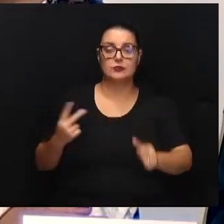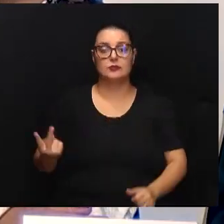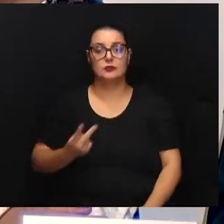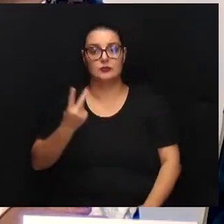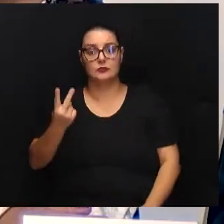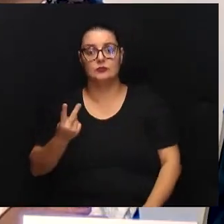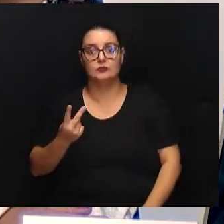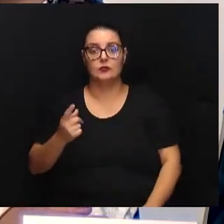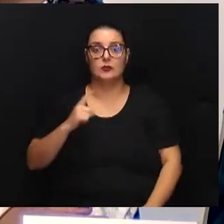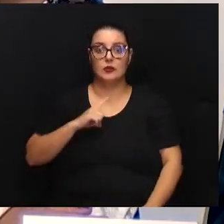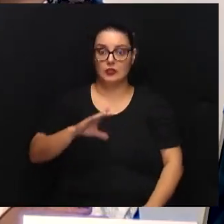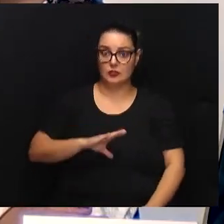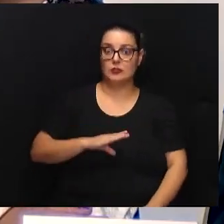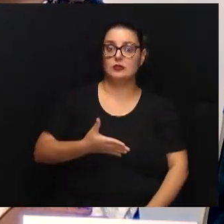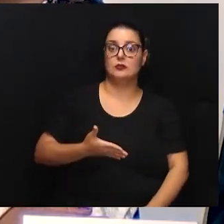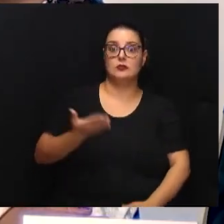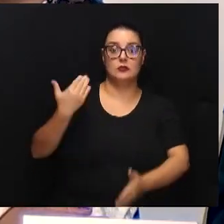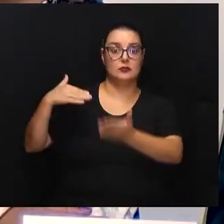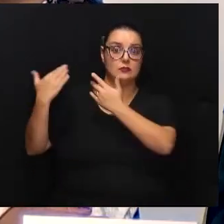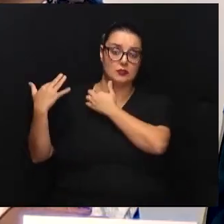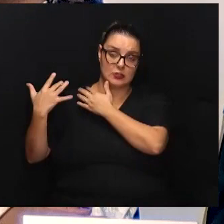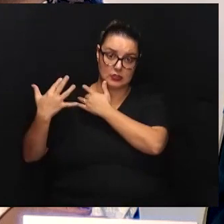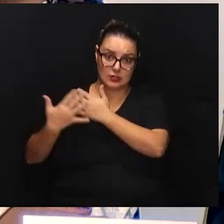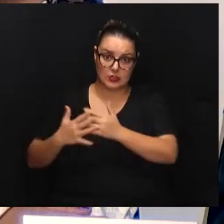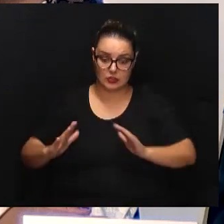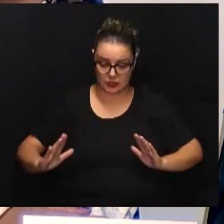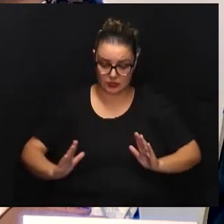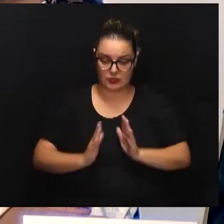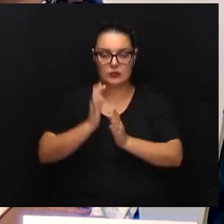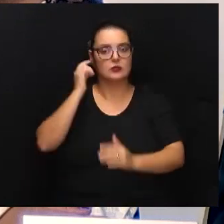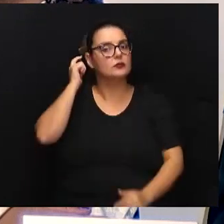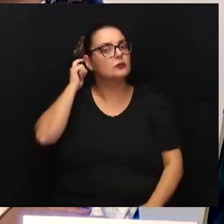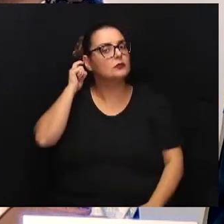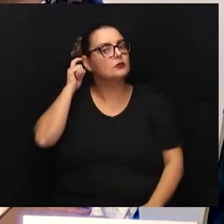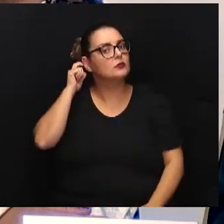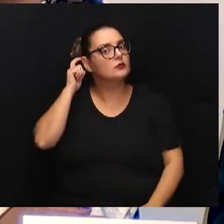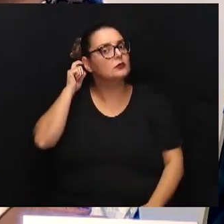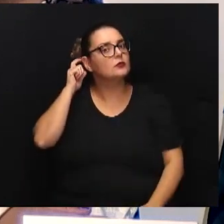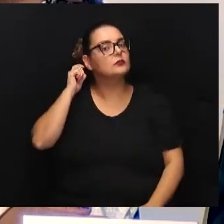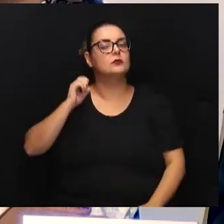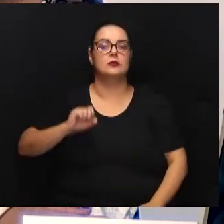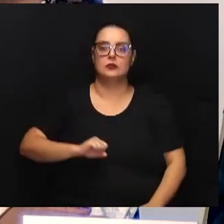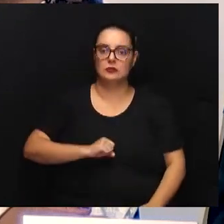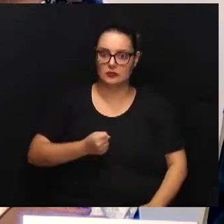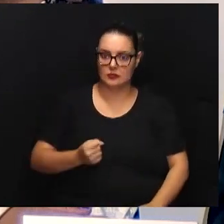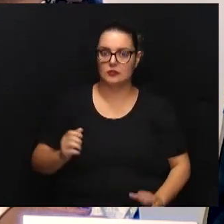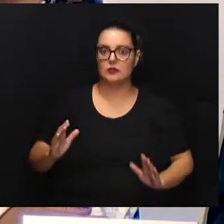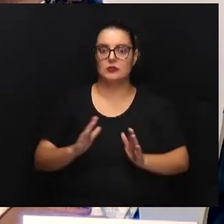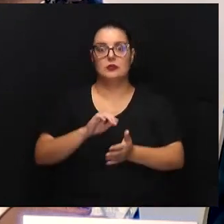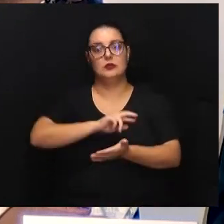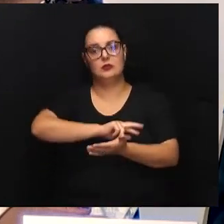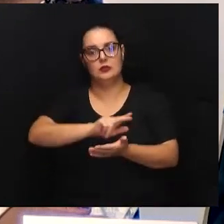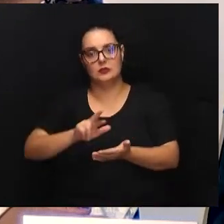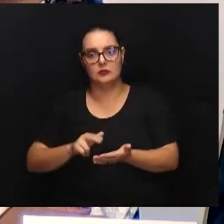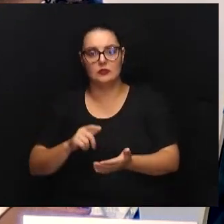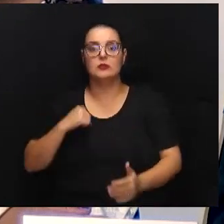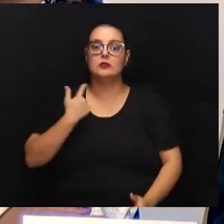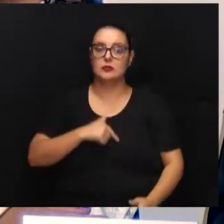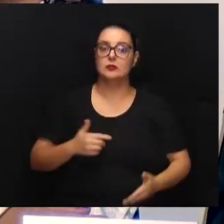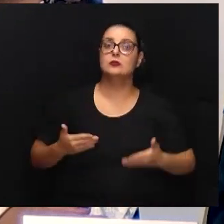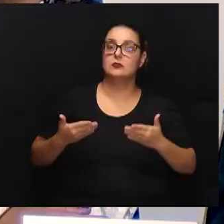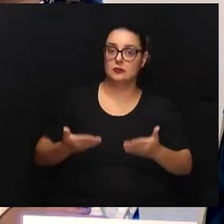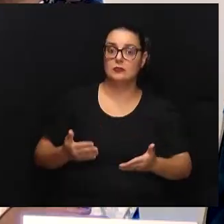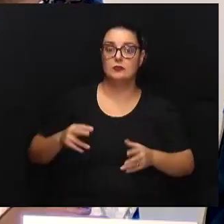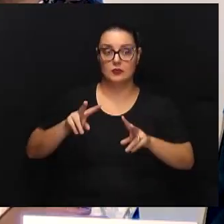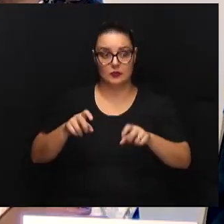de enfrentar esse preconceito, de enfrentar essas adversidades, e a gente trazer para o nosso tempo. Porque o nosso tempo também